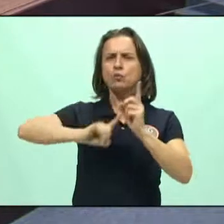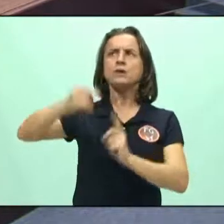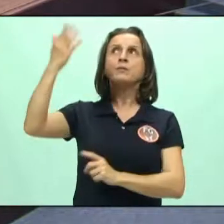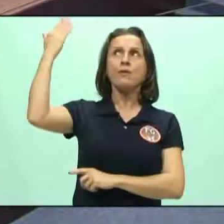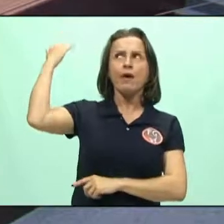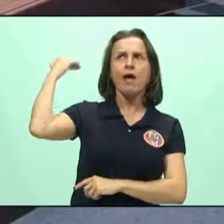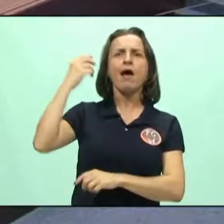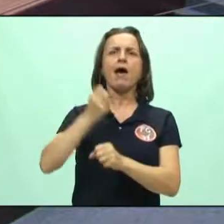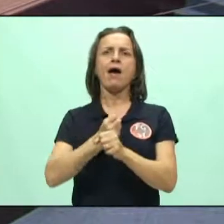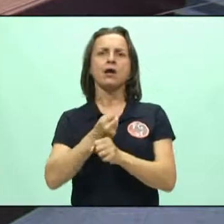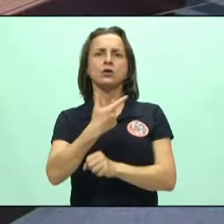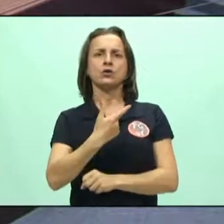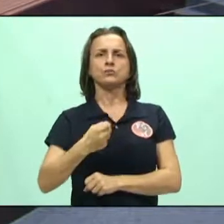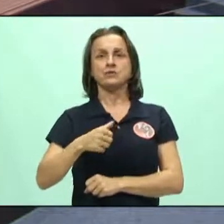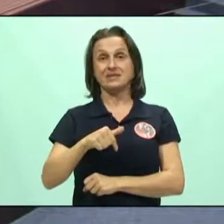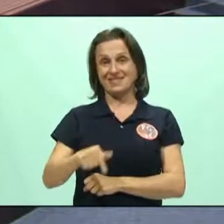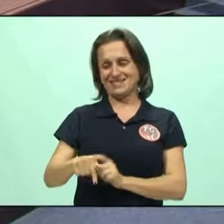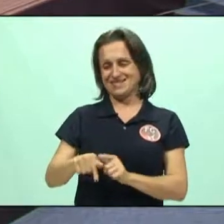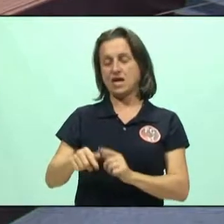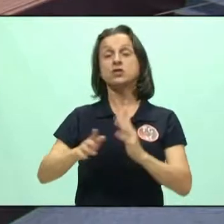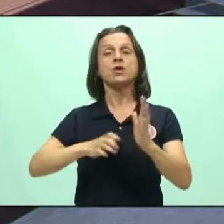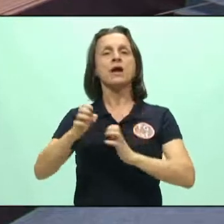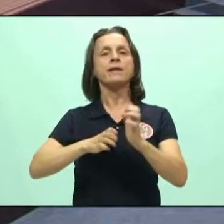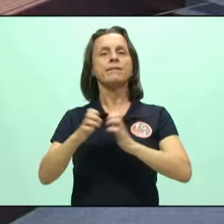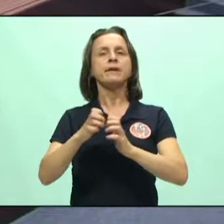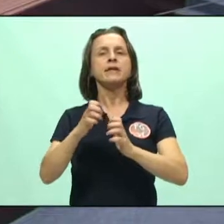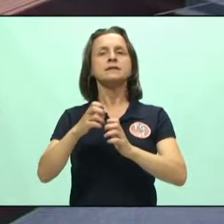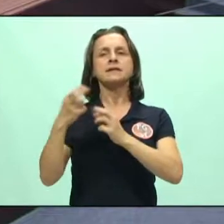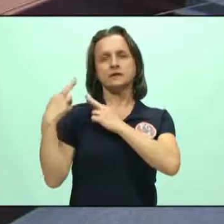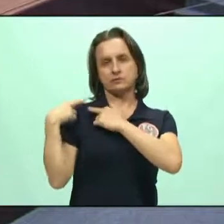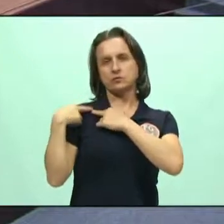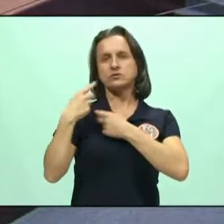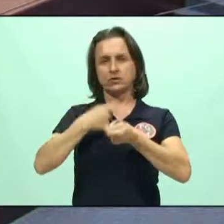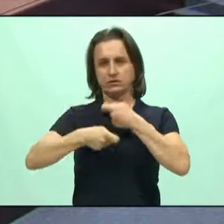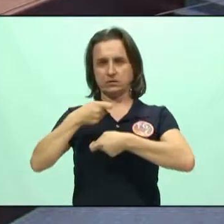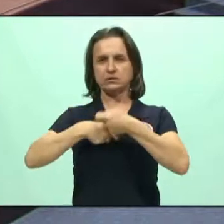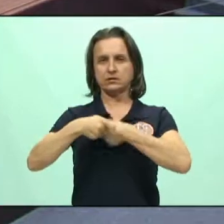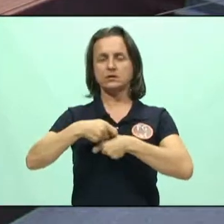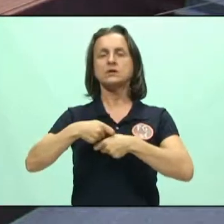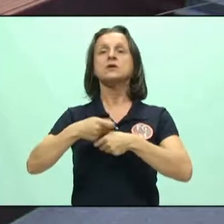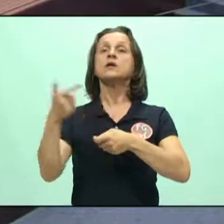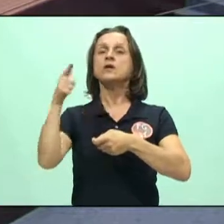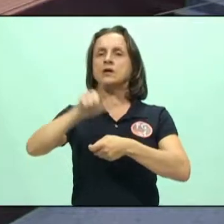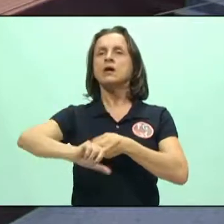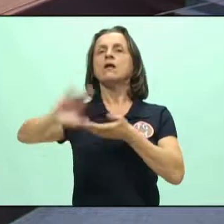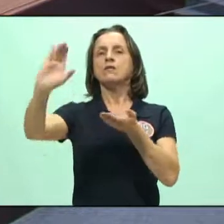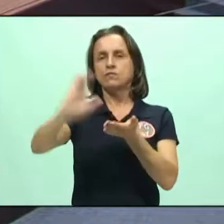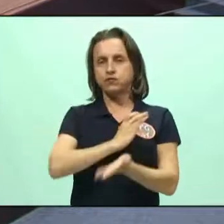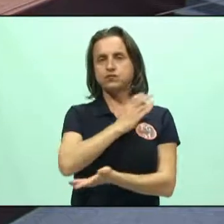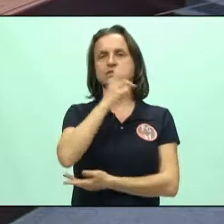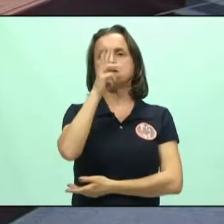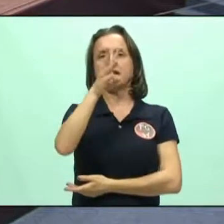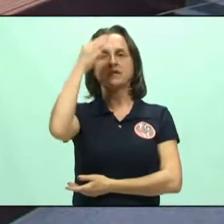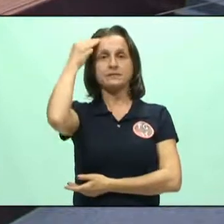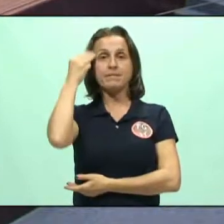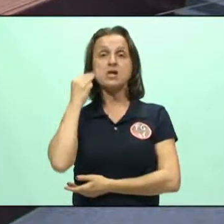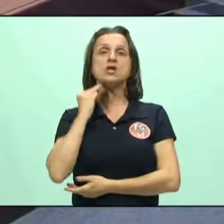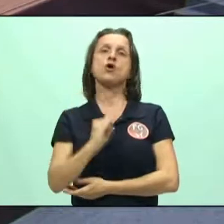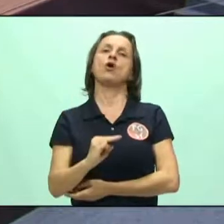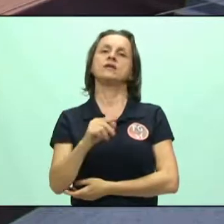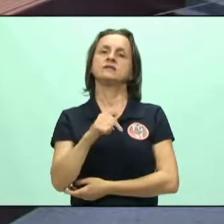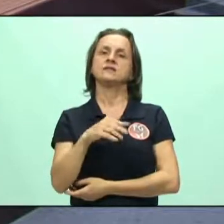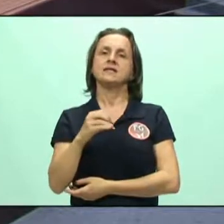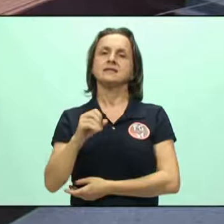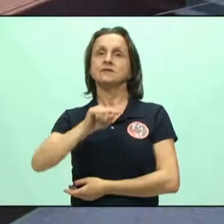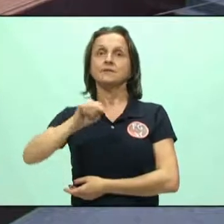que a empresa que administra tinha arrecadado 3 milhões e setecentos mil e